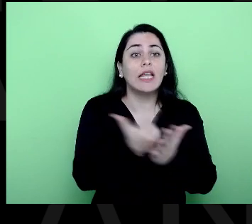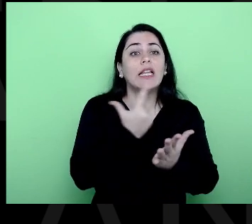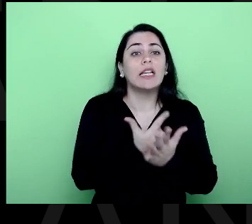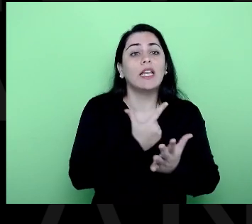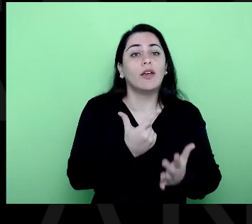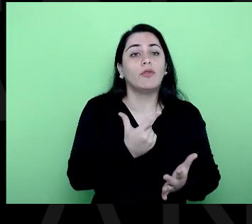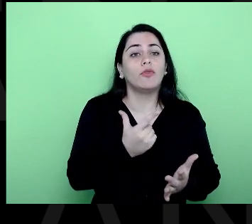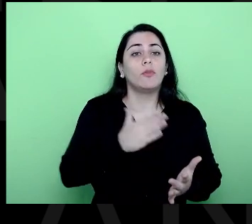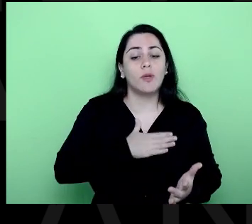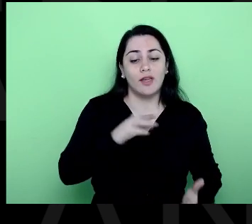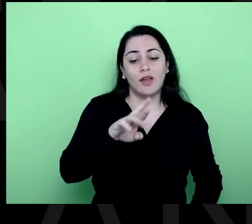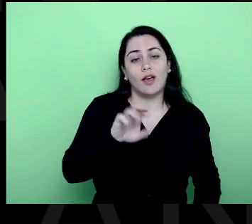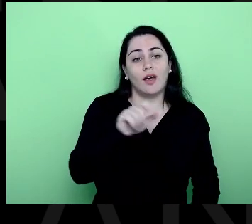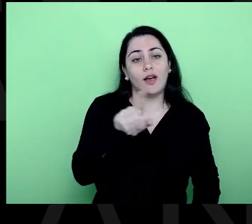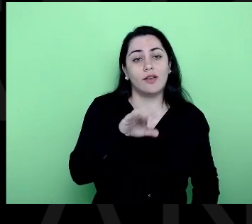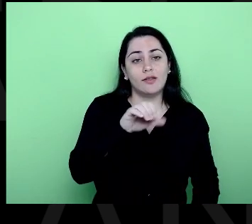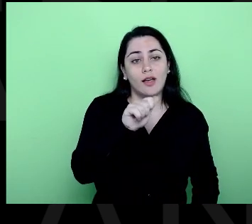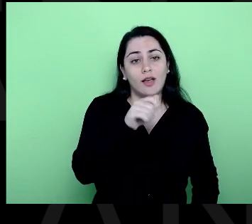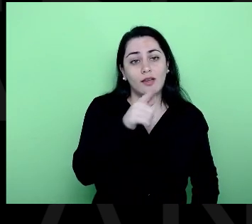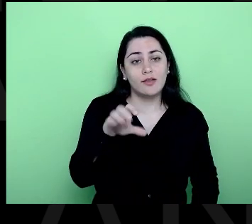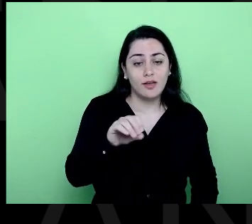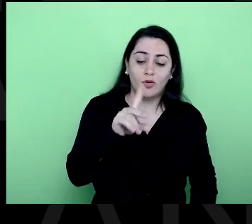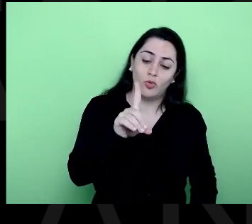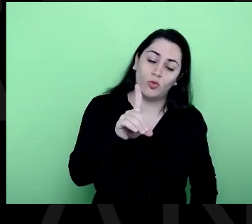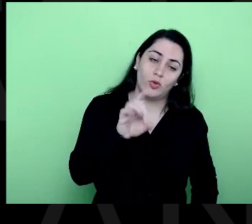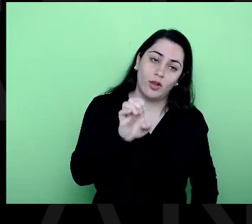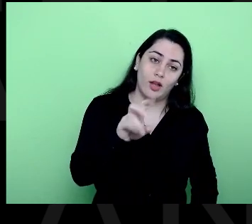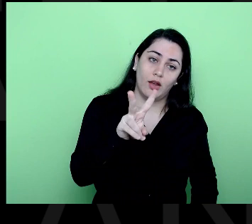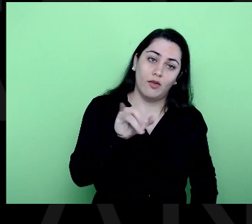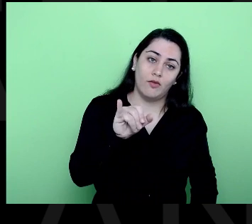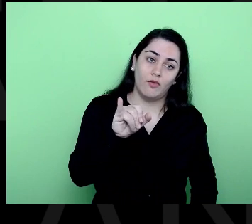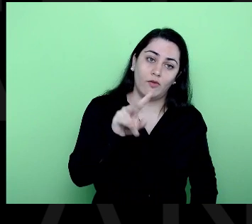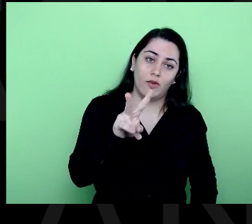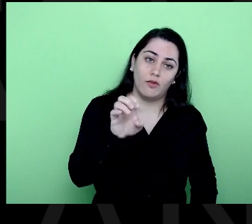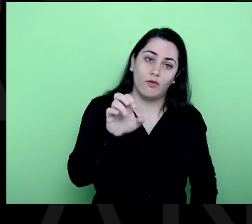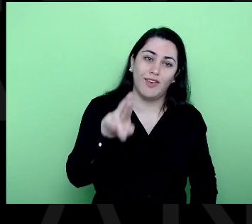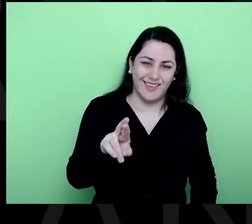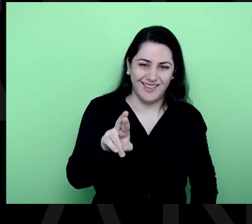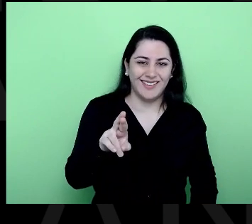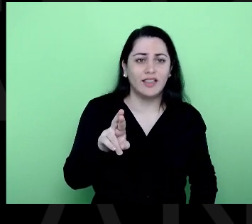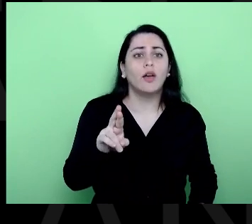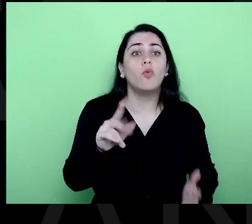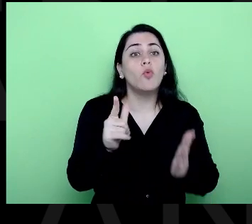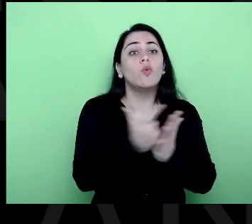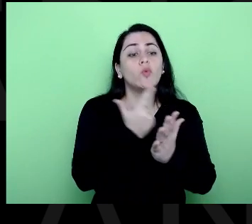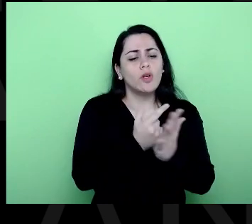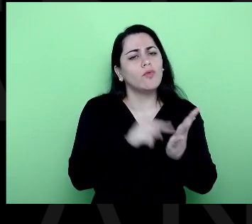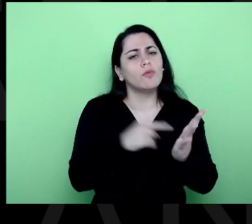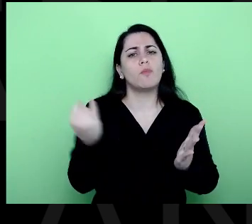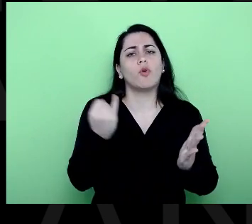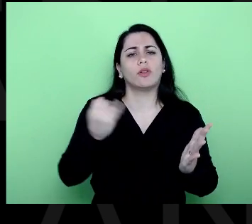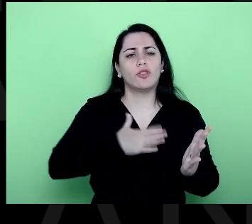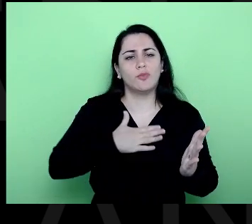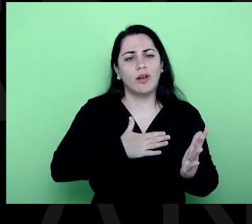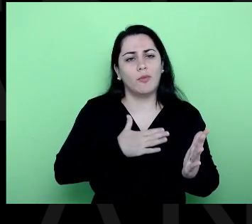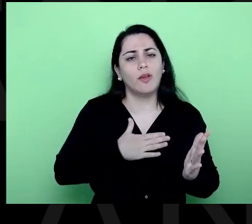isso. Então, Wagner, o Minha Razão de Viver foi um livro muito importante para mim. Assim, ele foi lançado